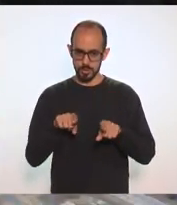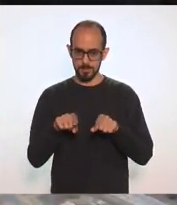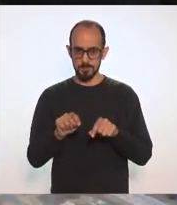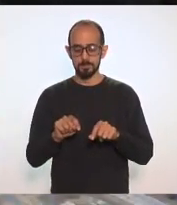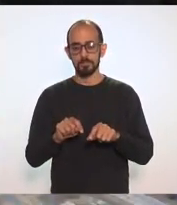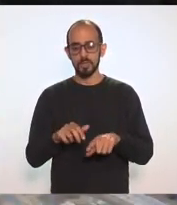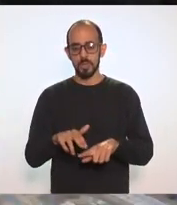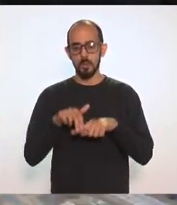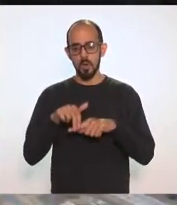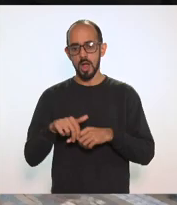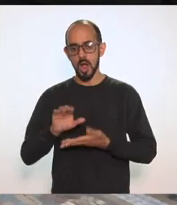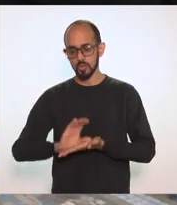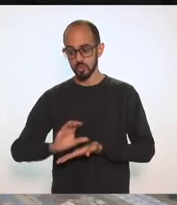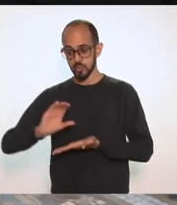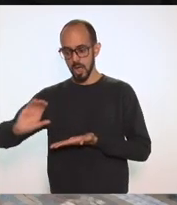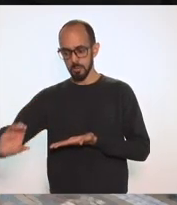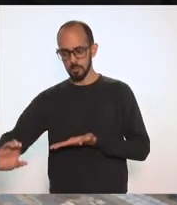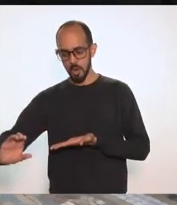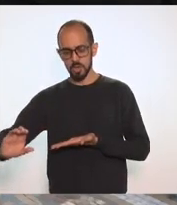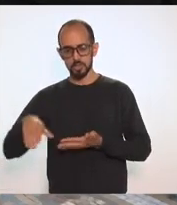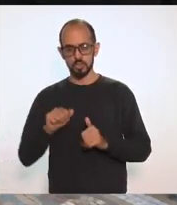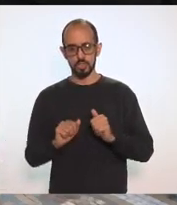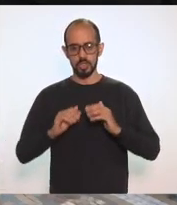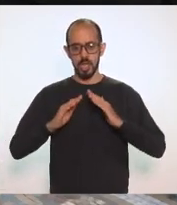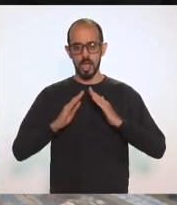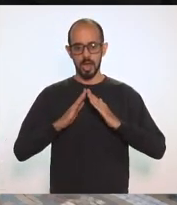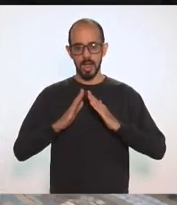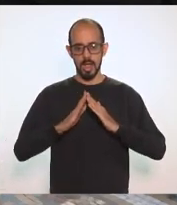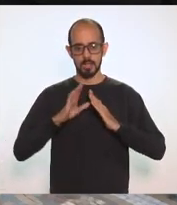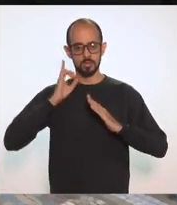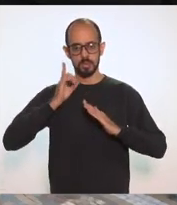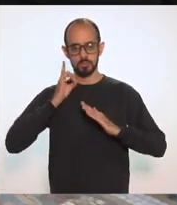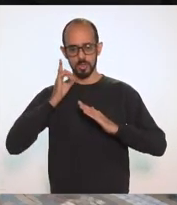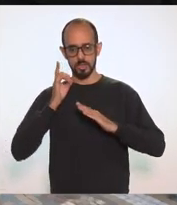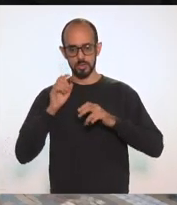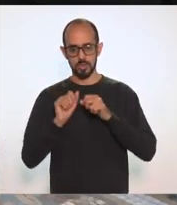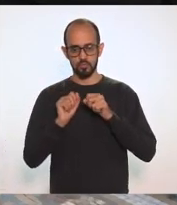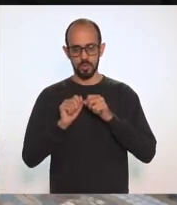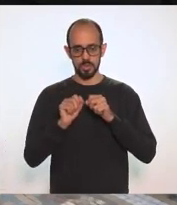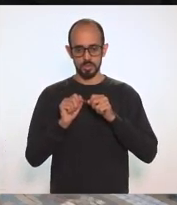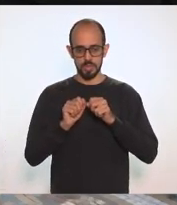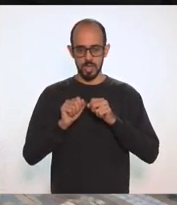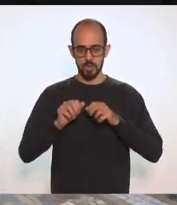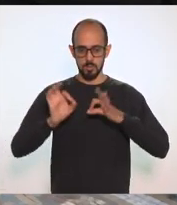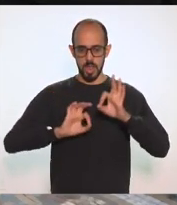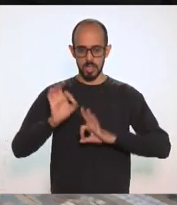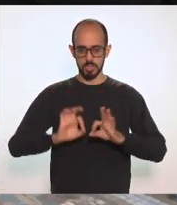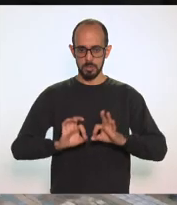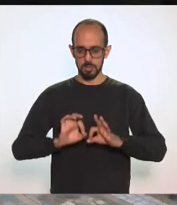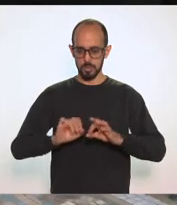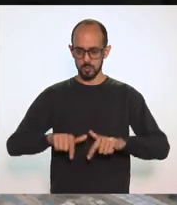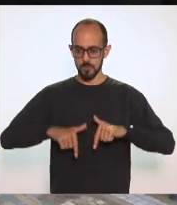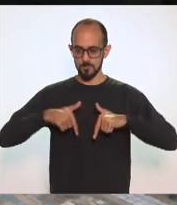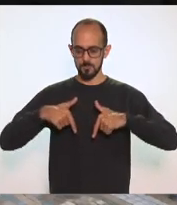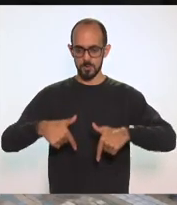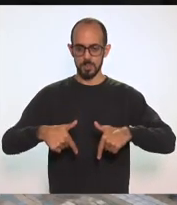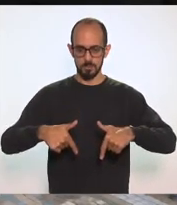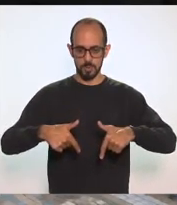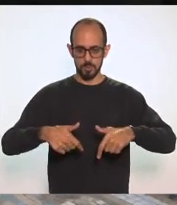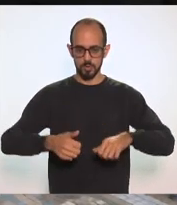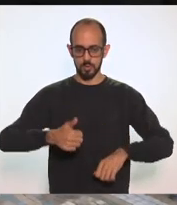aporte financeiro da Assembleia Legislativa está elaborando um plano de enfrentamento que no primeiro ano,